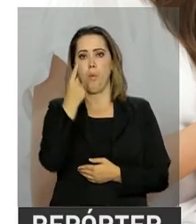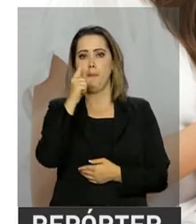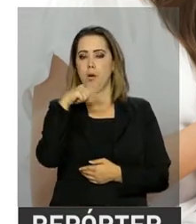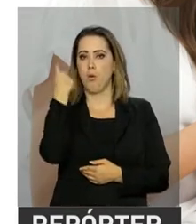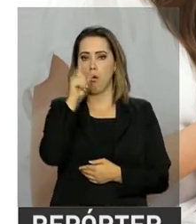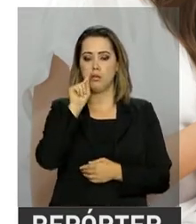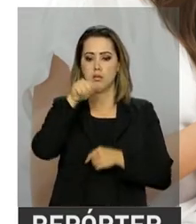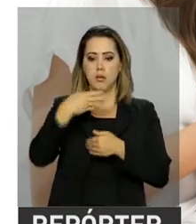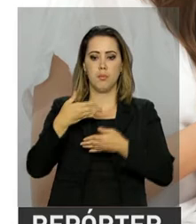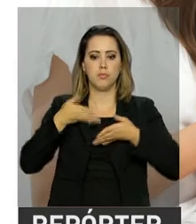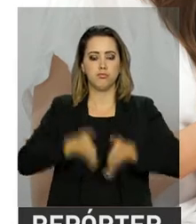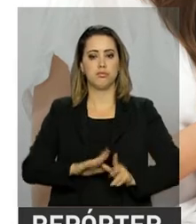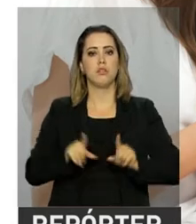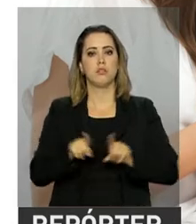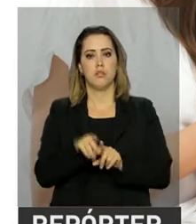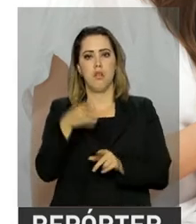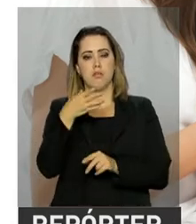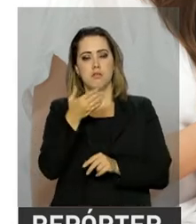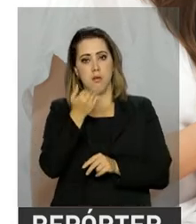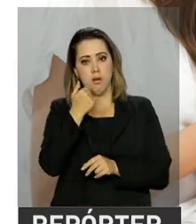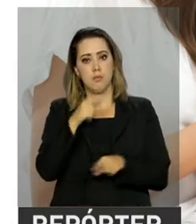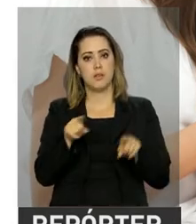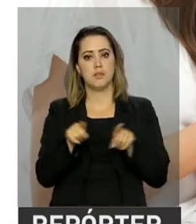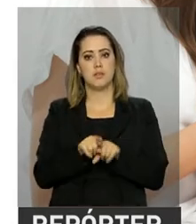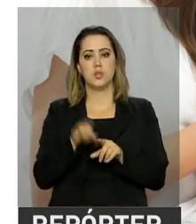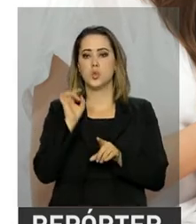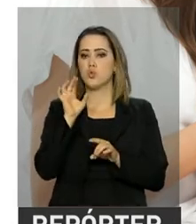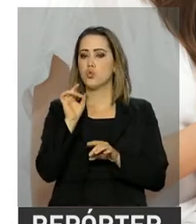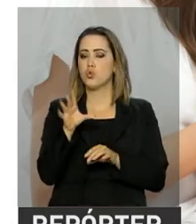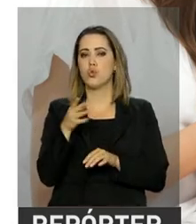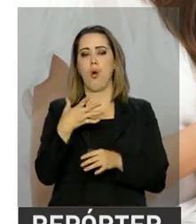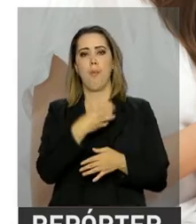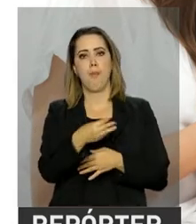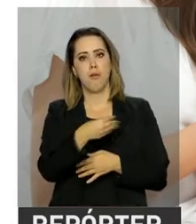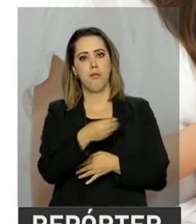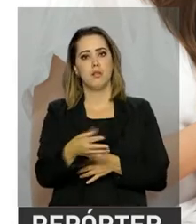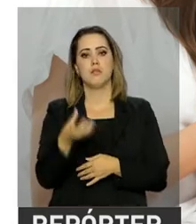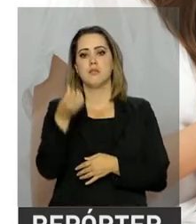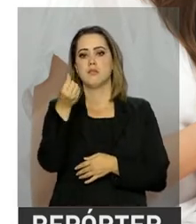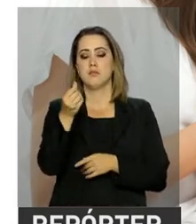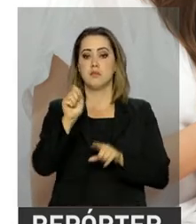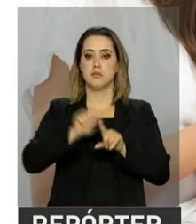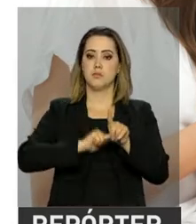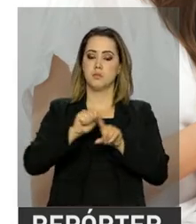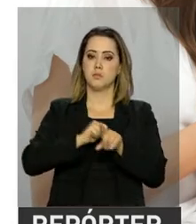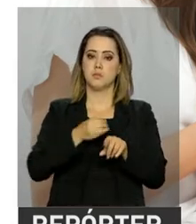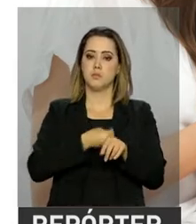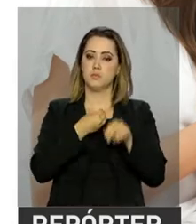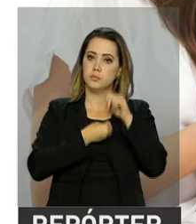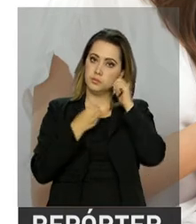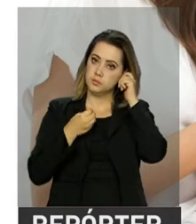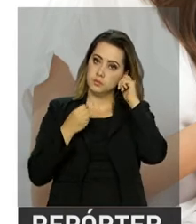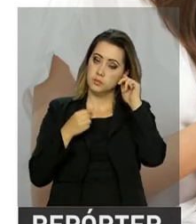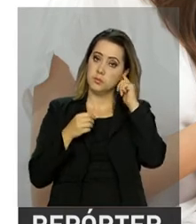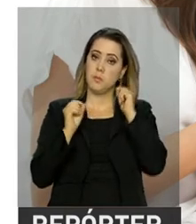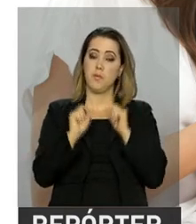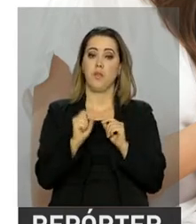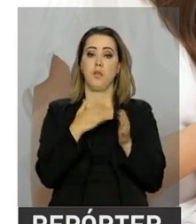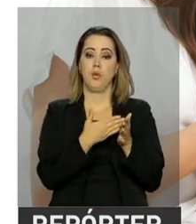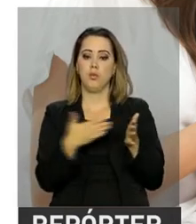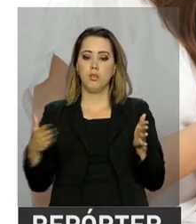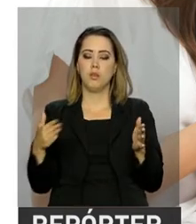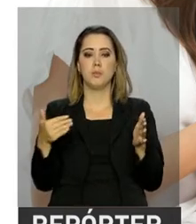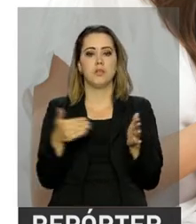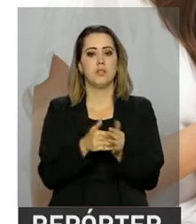hora após o nascimento. O bebê deve ser alimentado exclusivamente por leite materno até os 6 meses de vida, prazo que